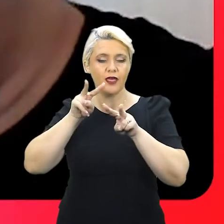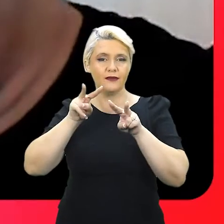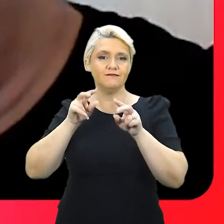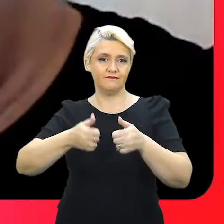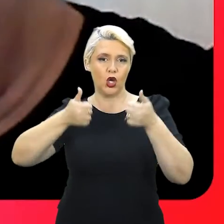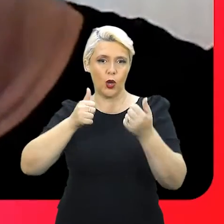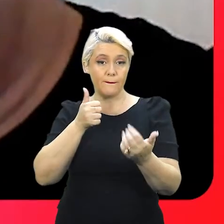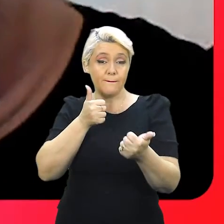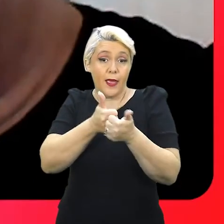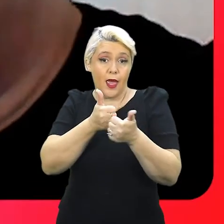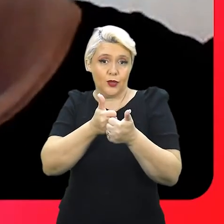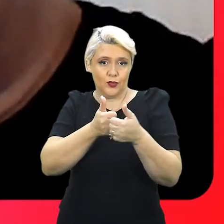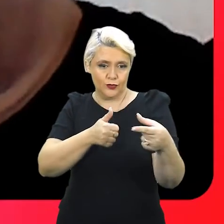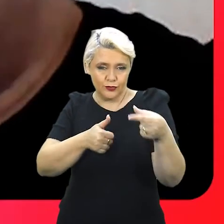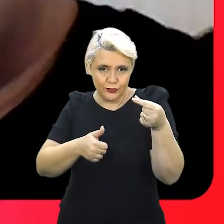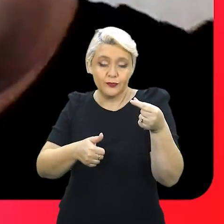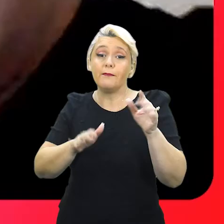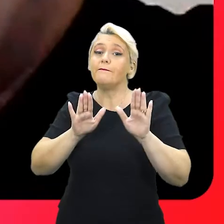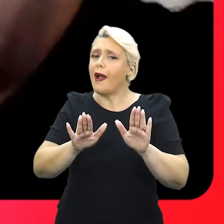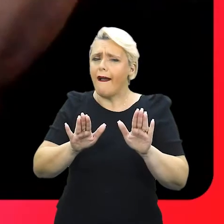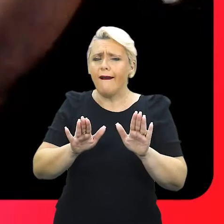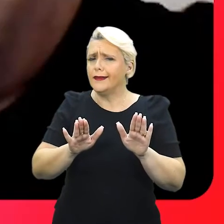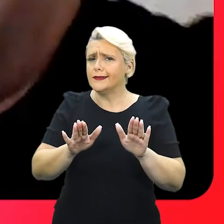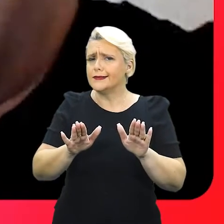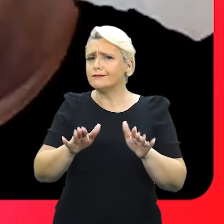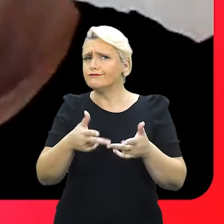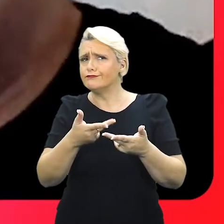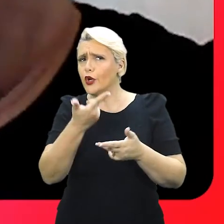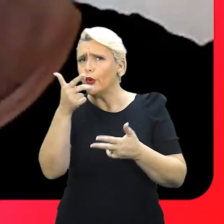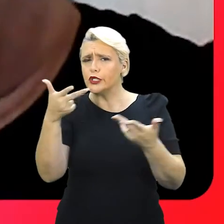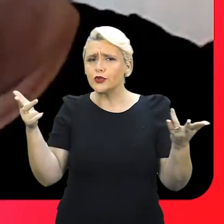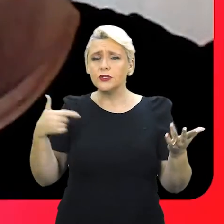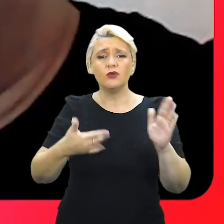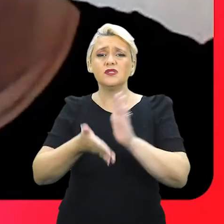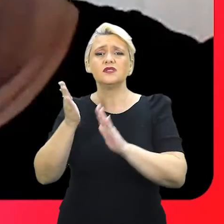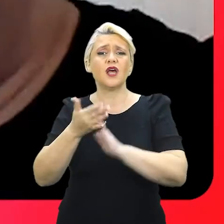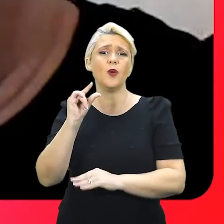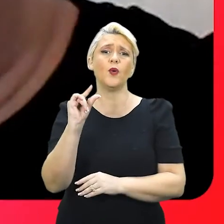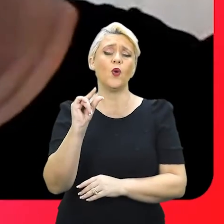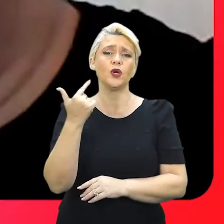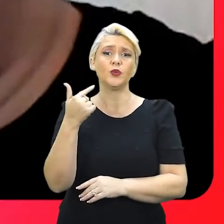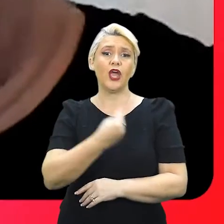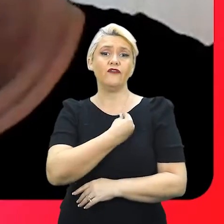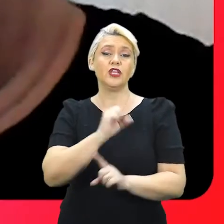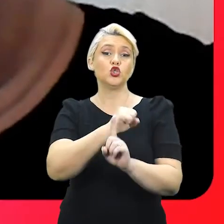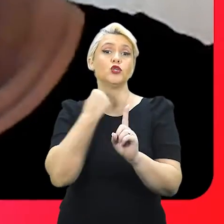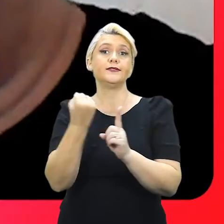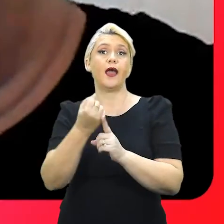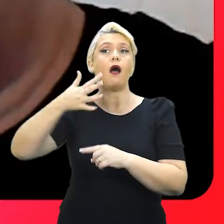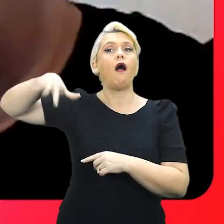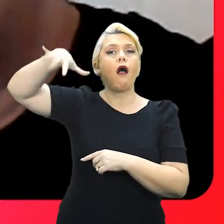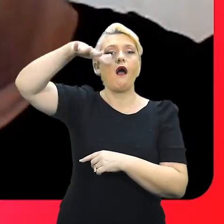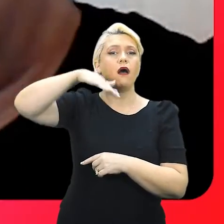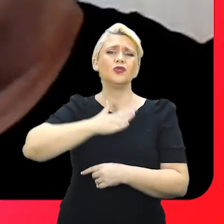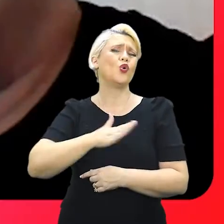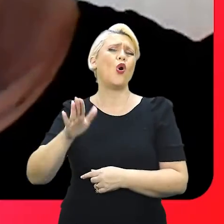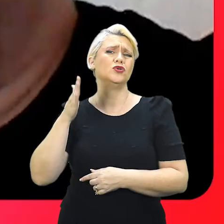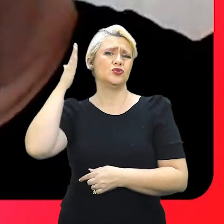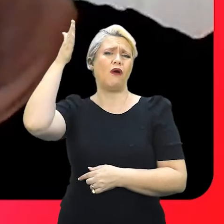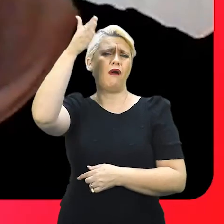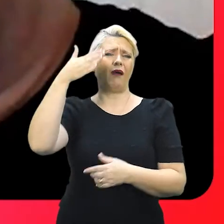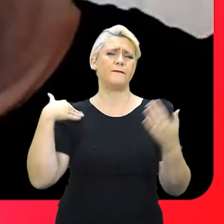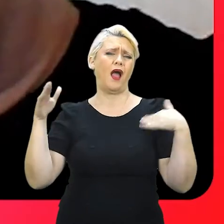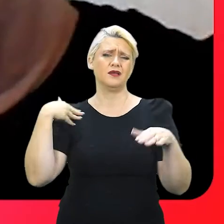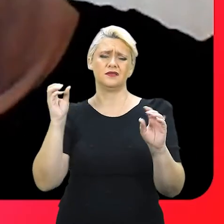para enxergar de perto. Mas, no mais, eu saio pouco, eu não tenho vida social, eu não gosto de sair.